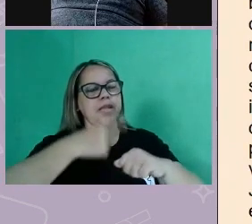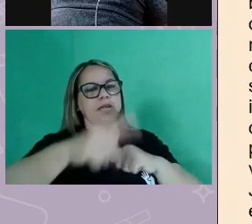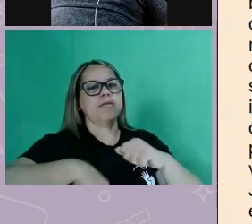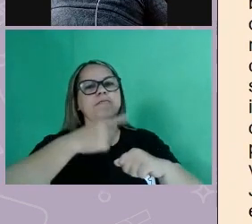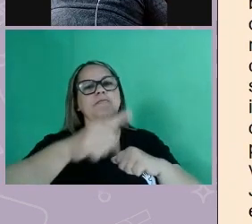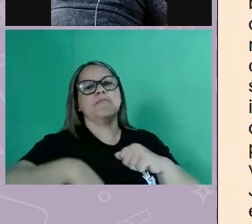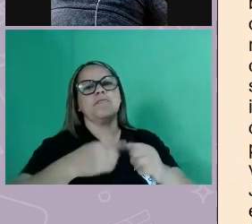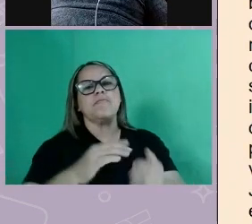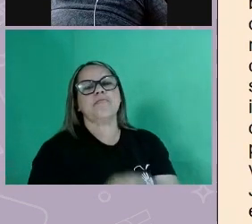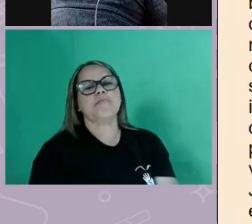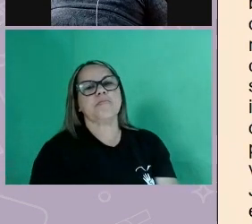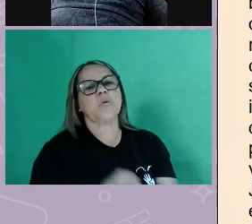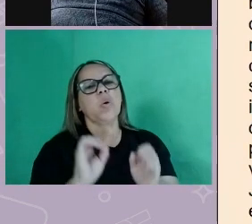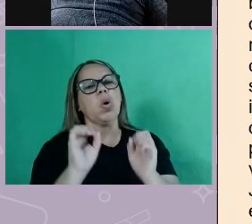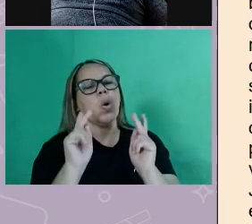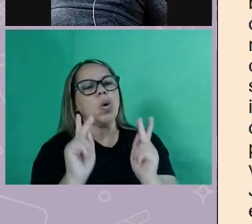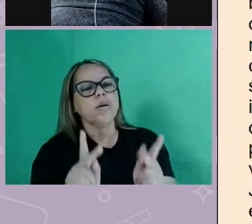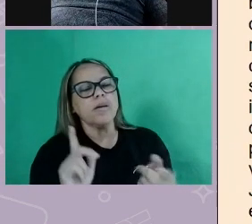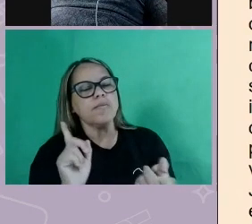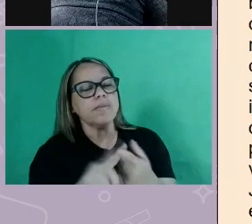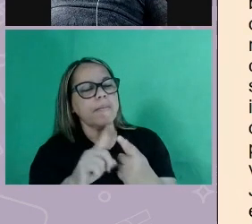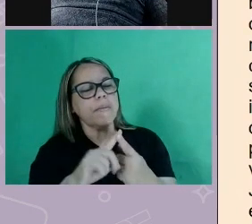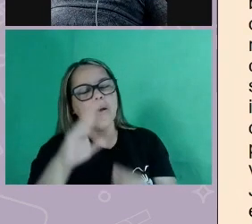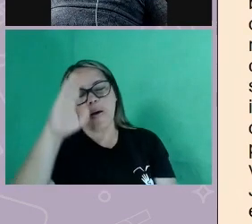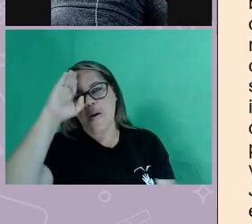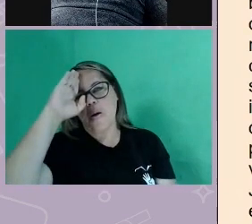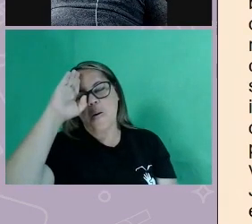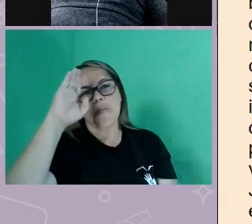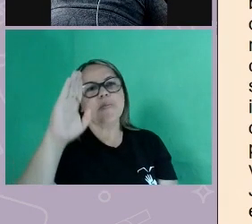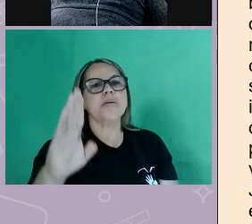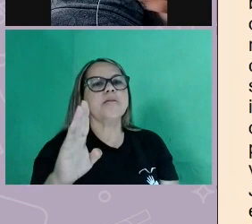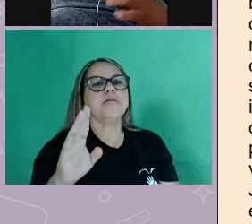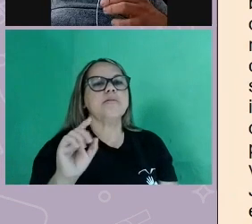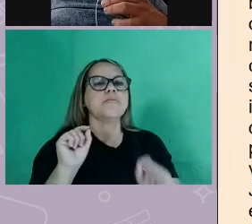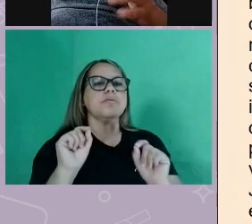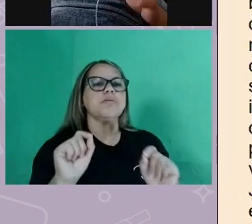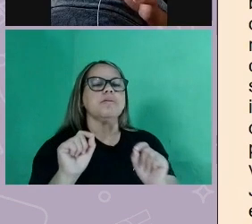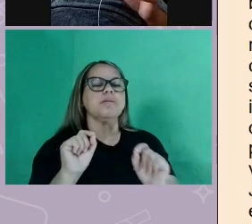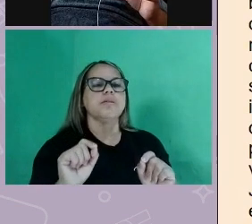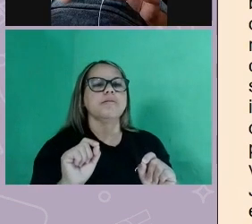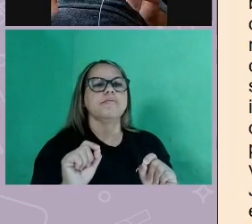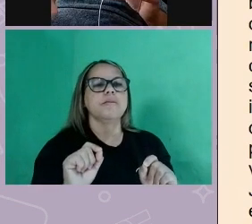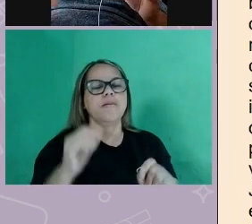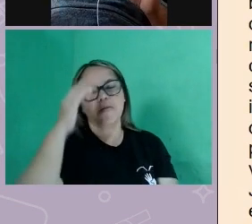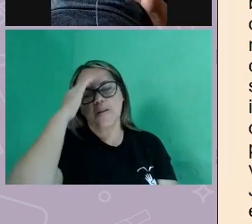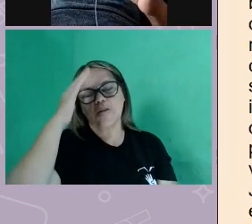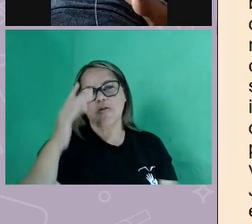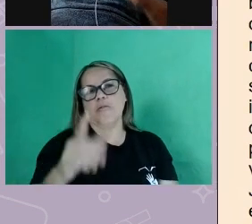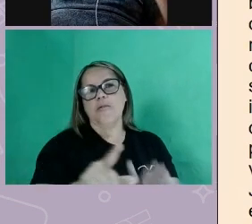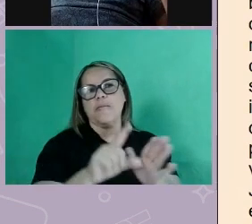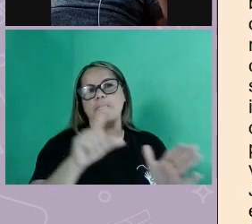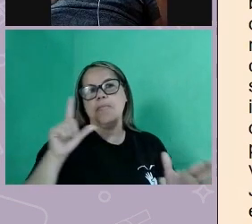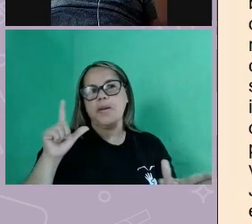Demor beleza também é um princípio da filosofia persocrática dos pluralistas entender vários